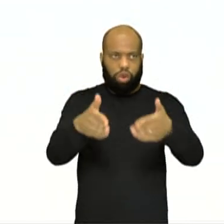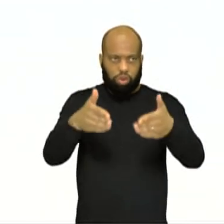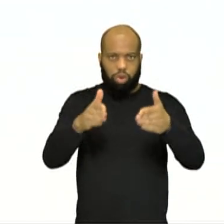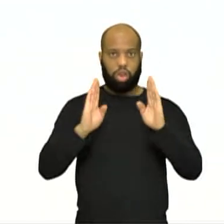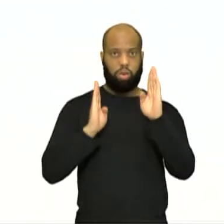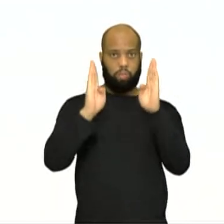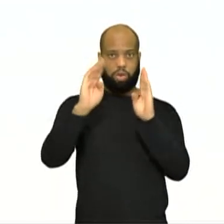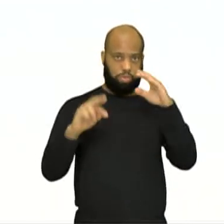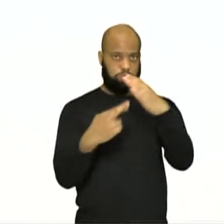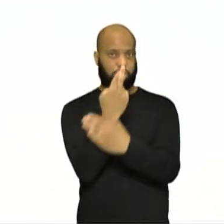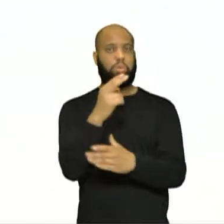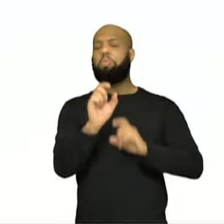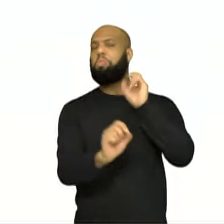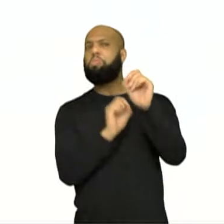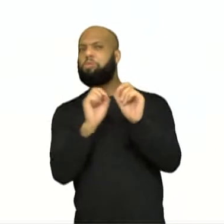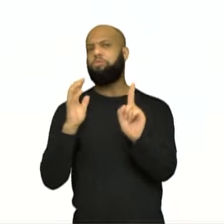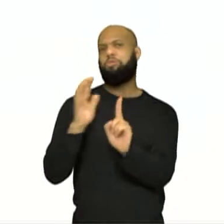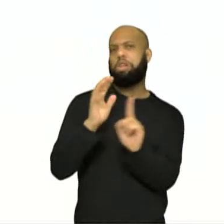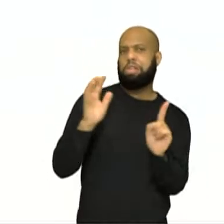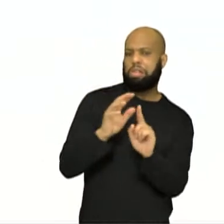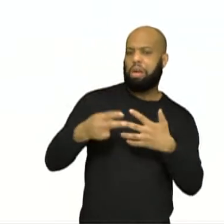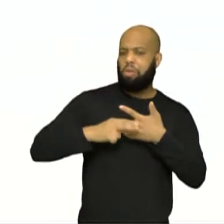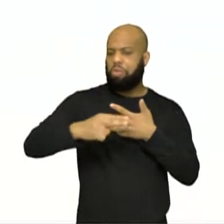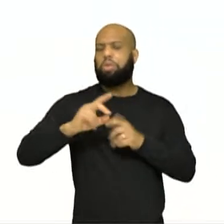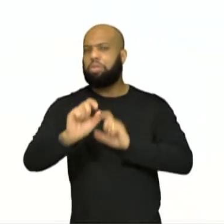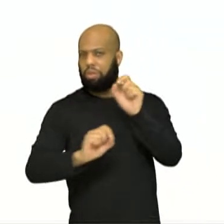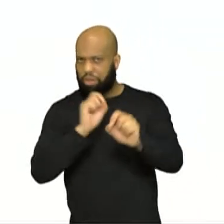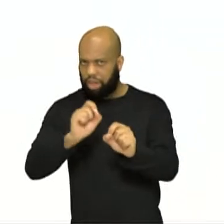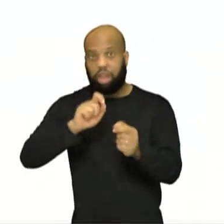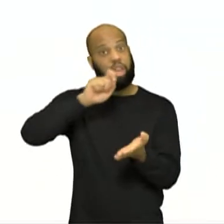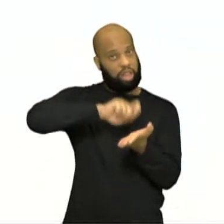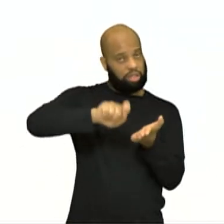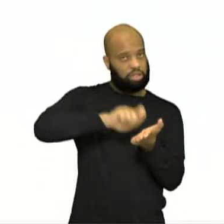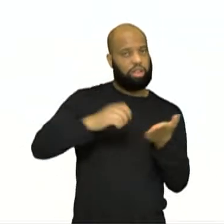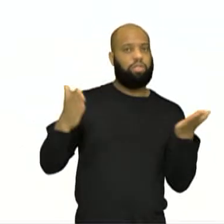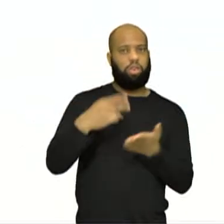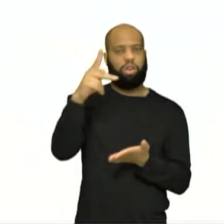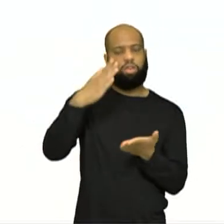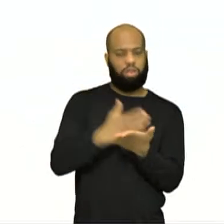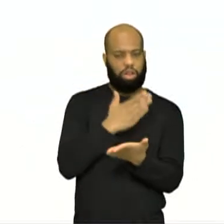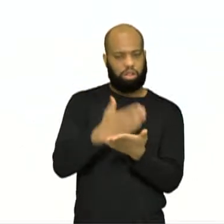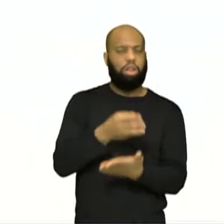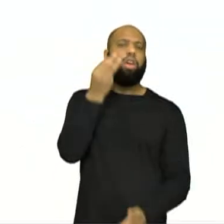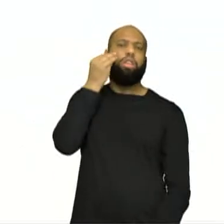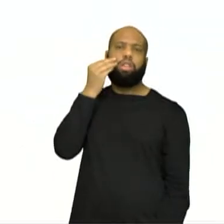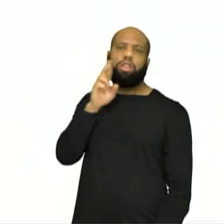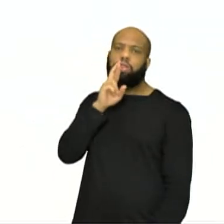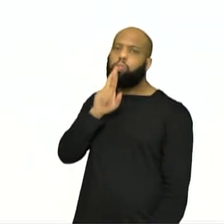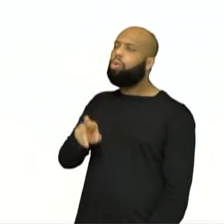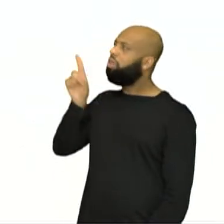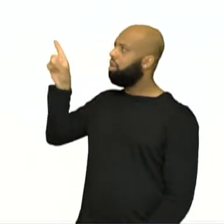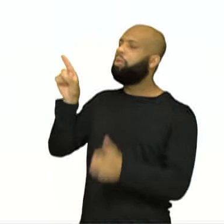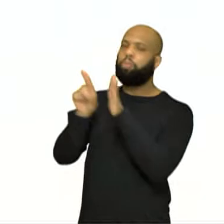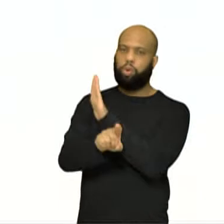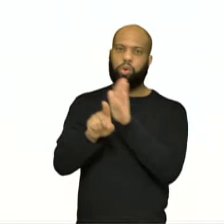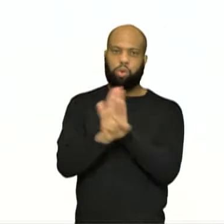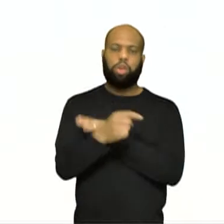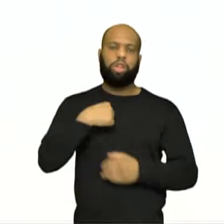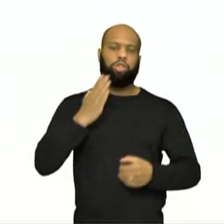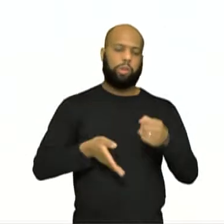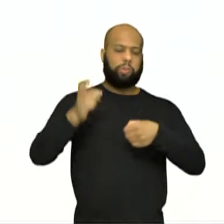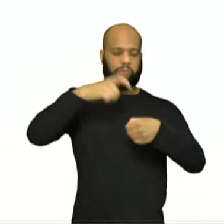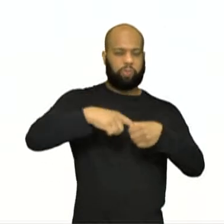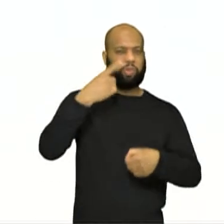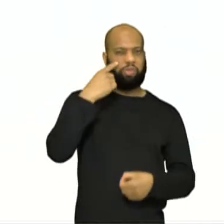Como eu disse, pega seu lápis, sua caneta, sua borracha, seu caderno e agora tenta responder a essa questão. Daqui a